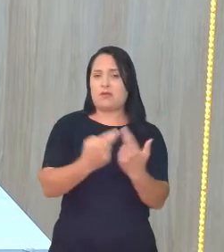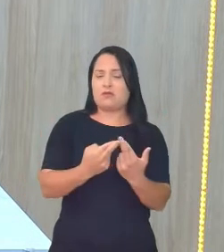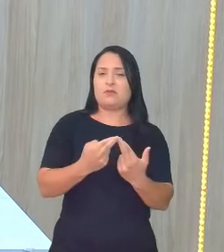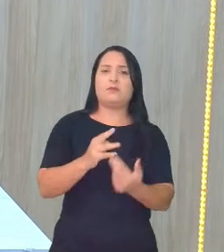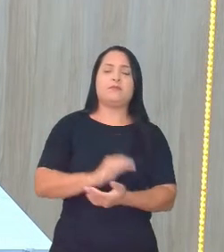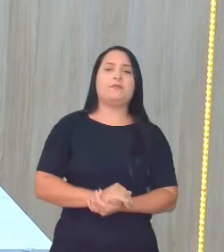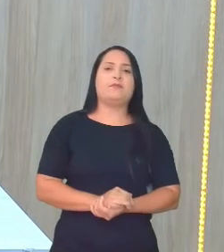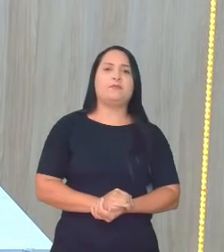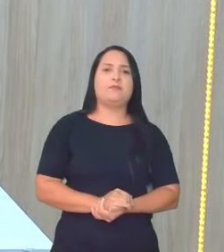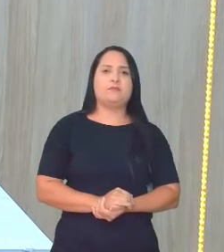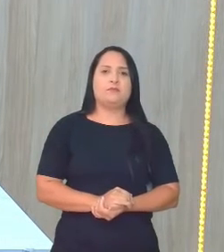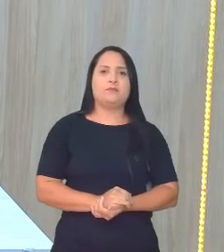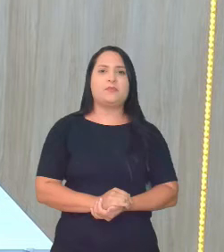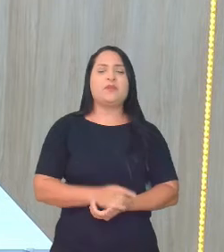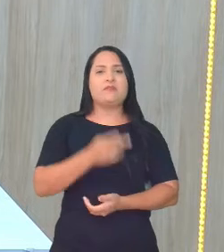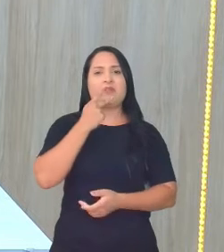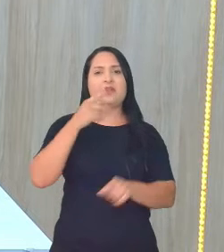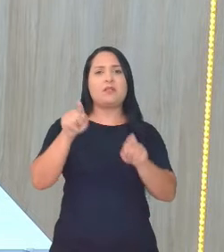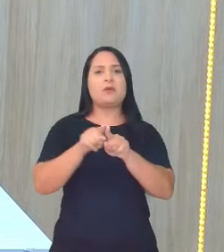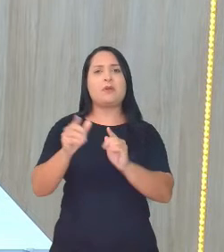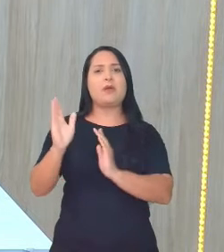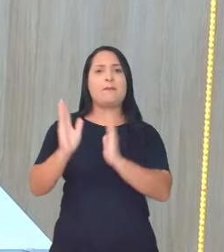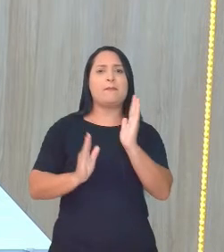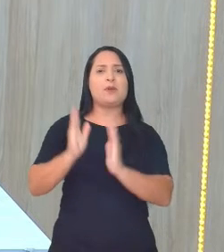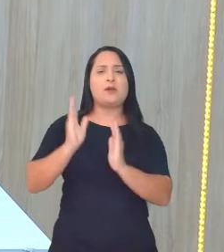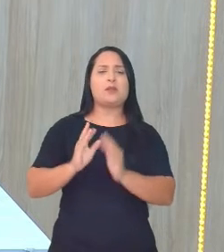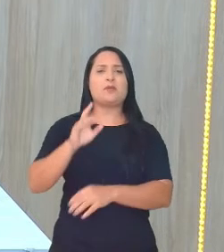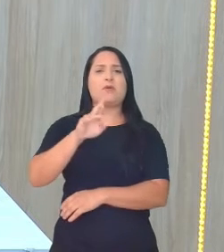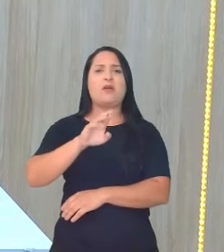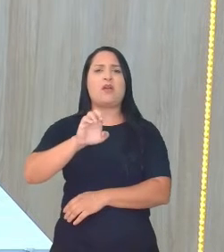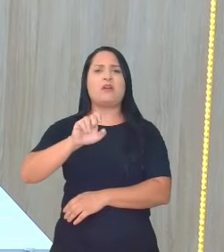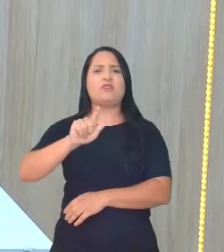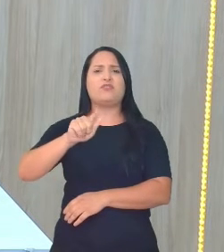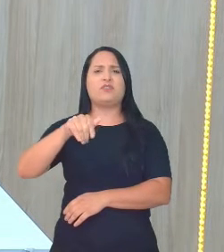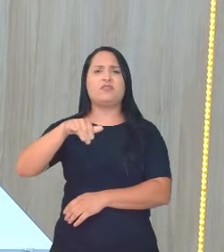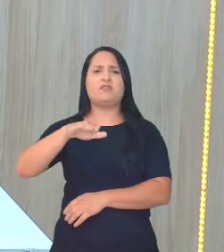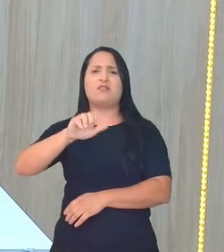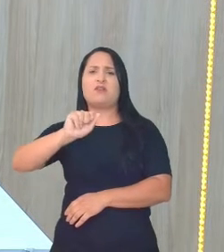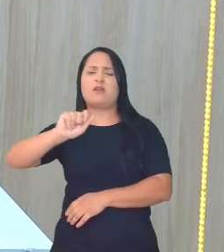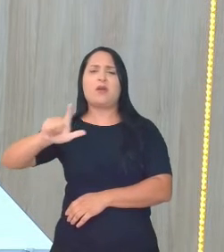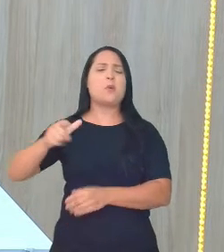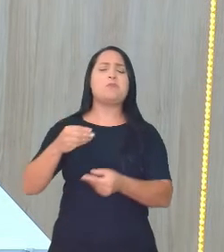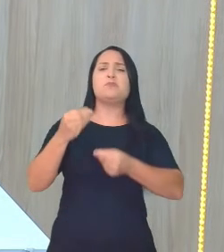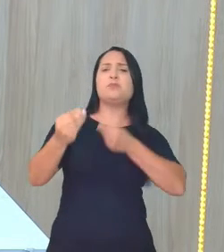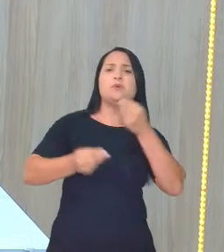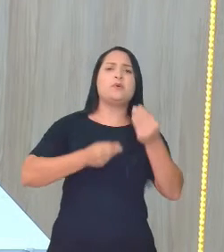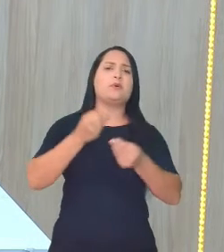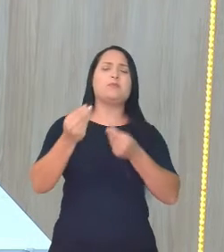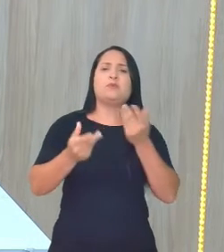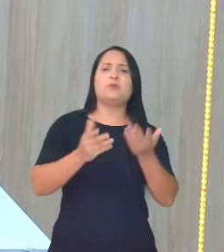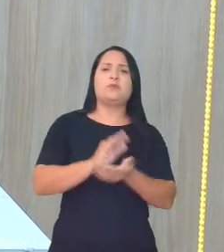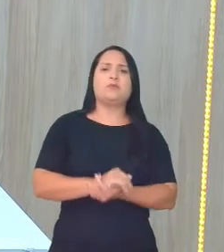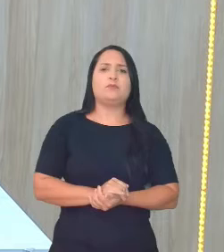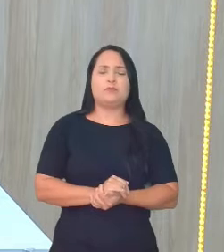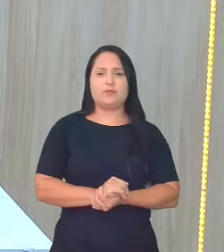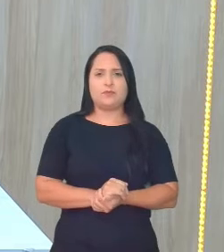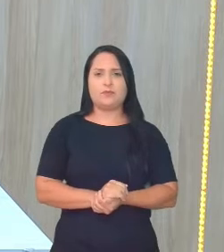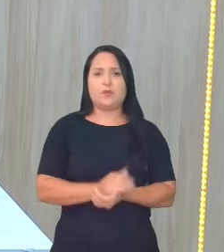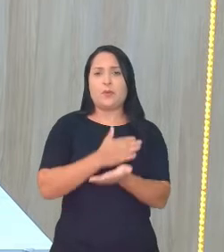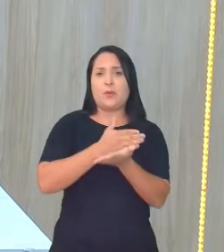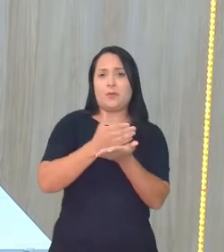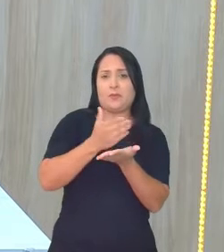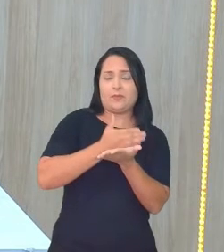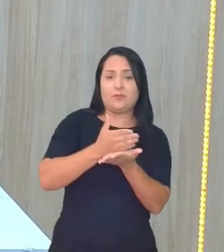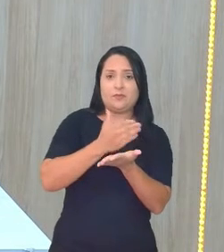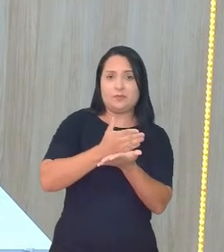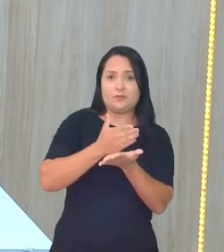e também falar um pouco sobre o período regencial. Como foi isso, né? Esse período aí que se